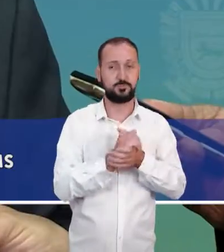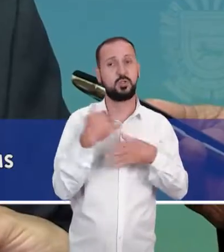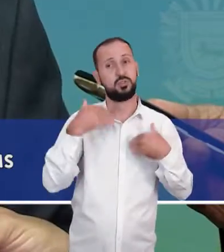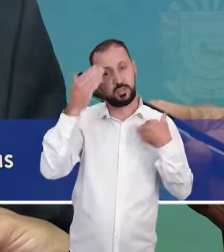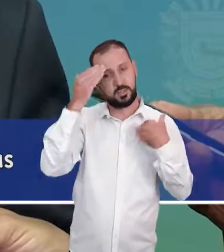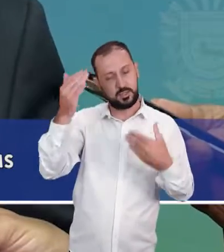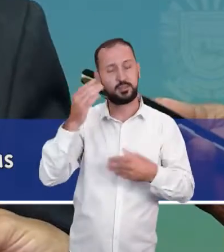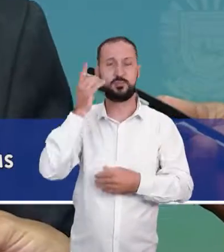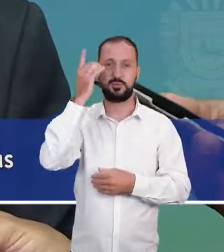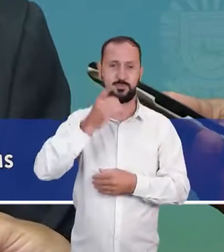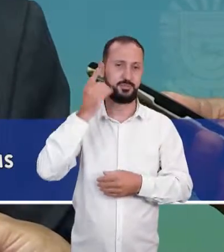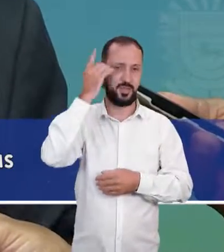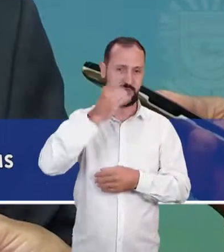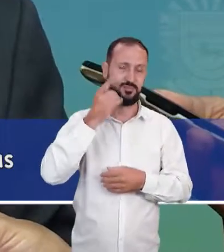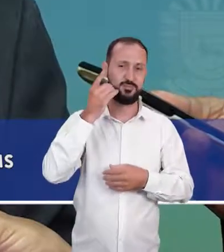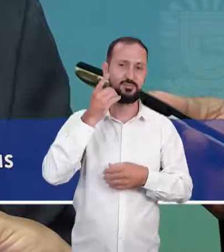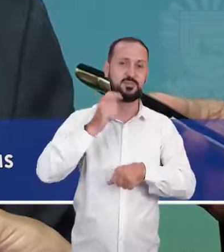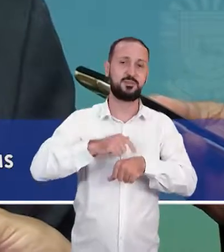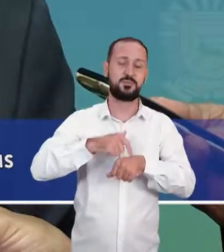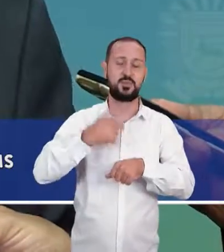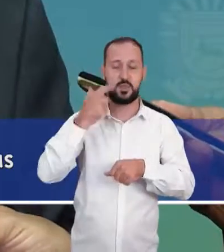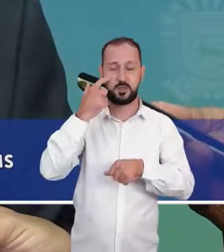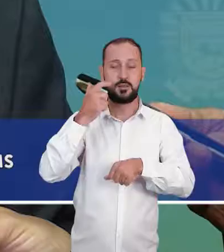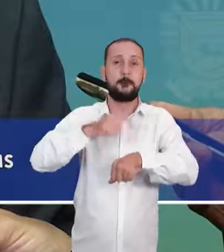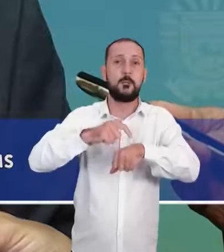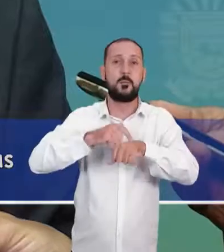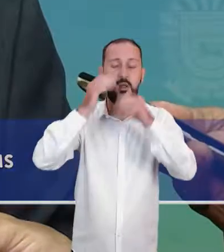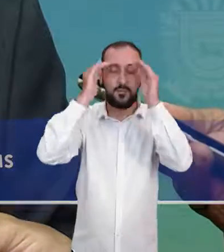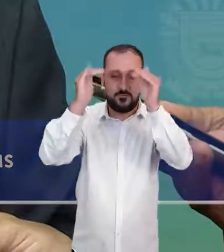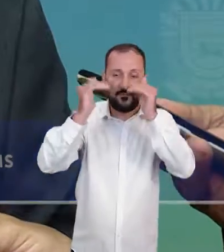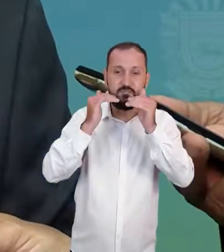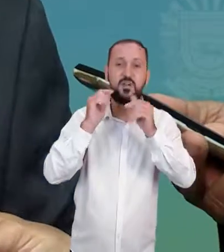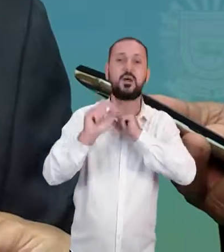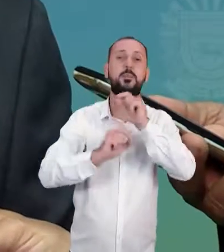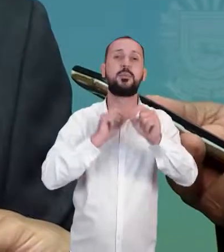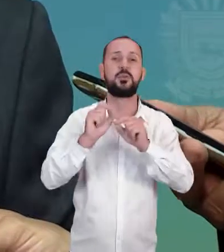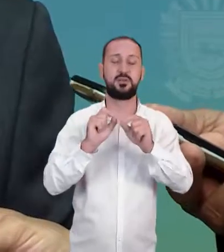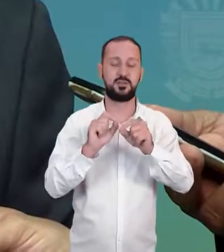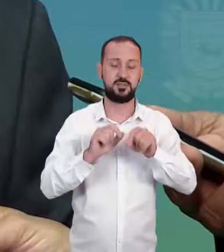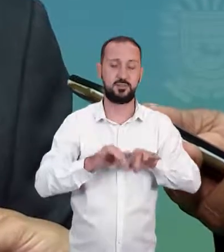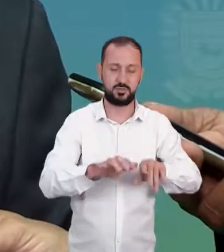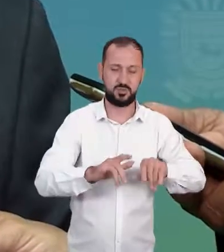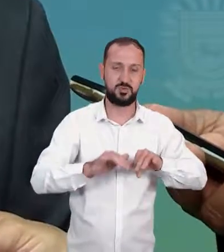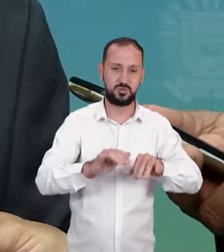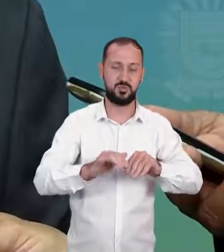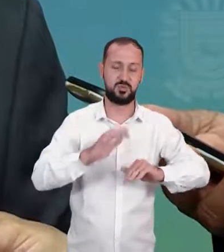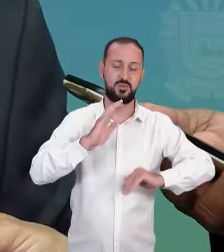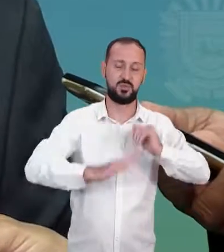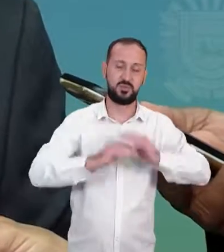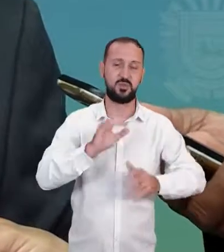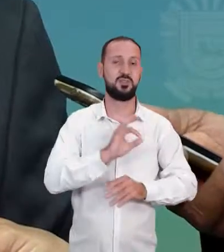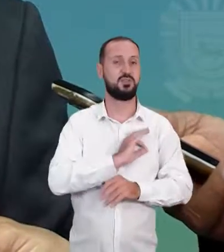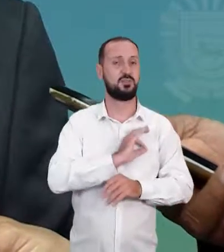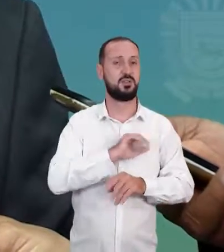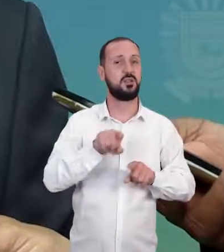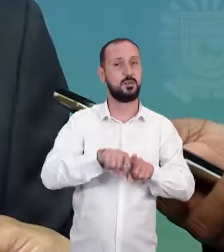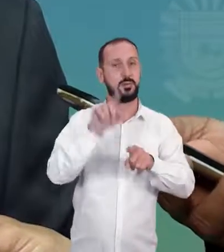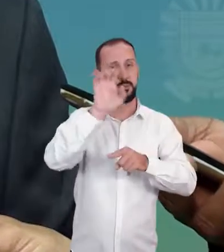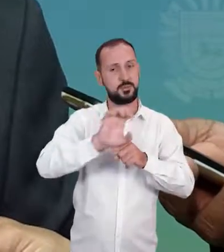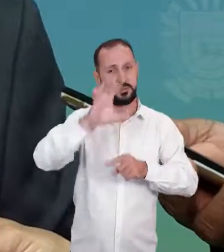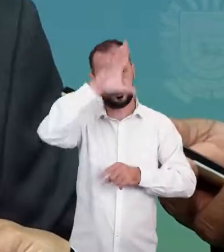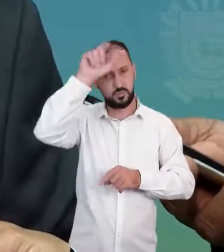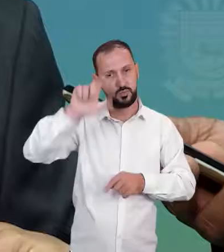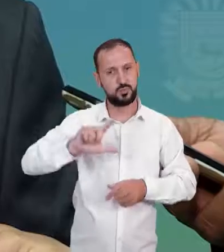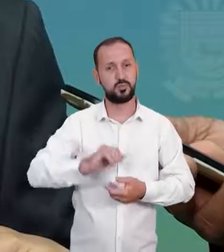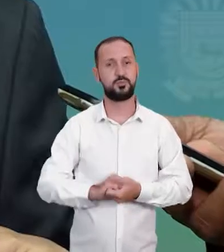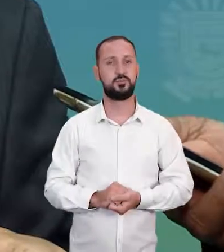criminal. Nós agradecemos muito aos deputados que reconhecem a importância do escrivão na Polícia Civil